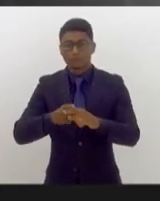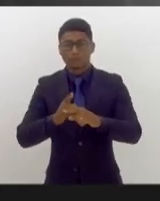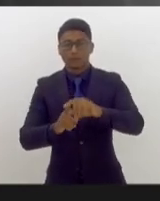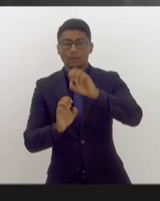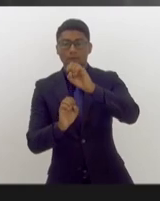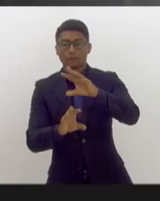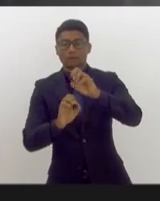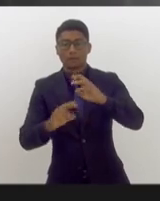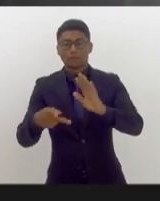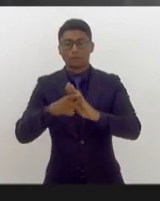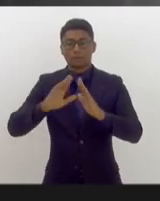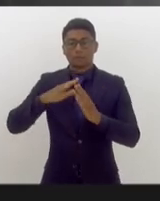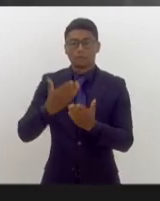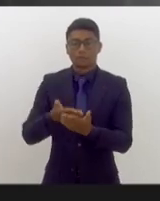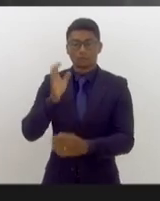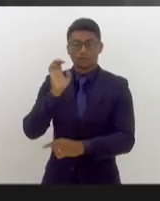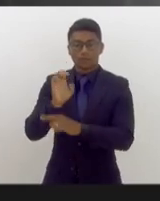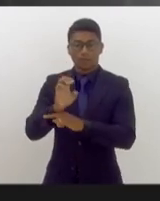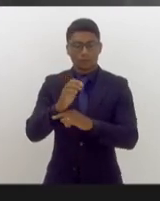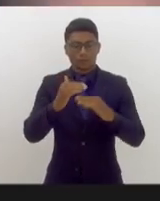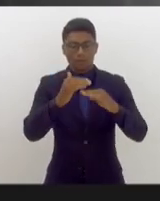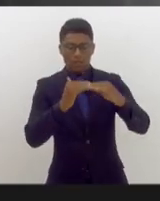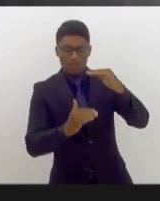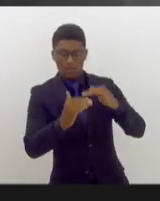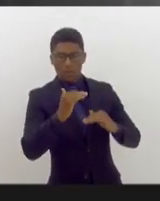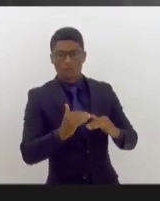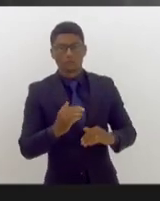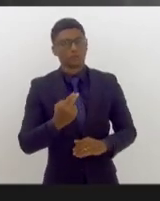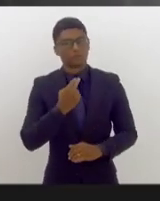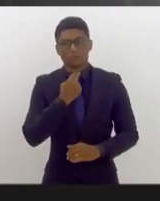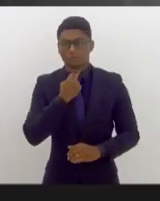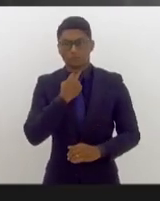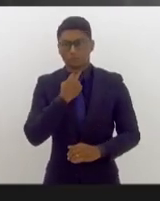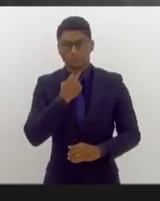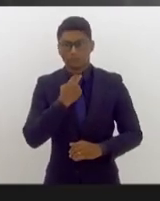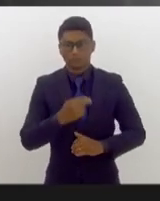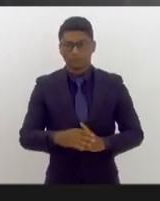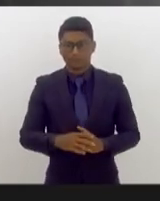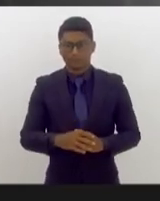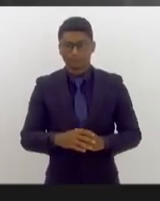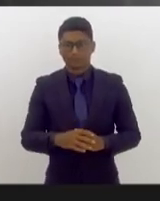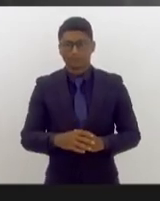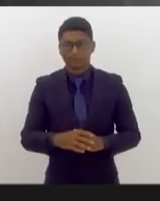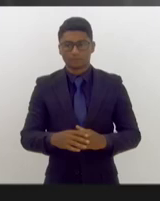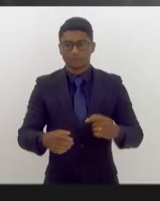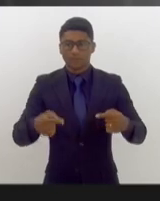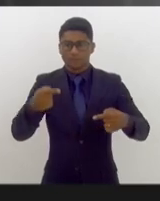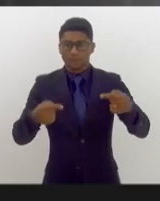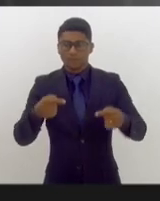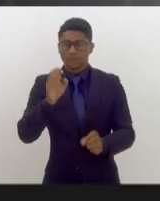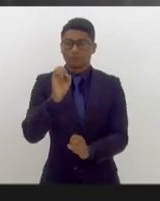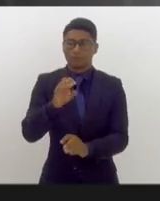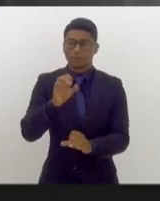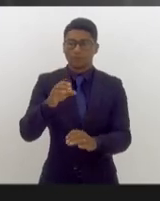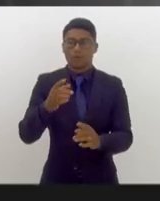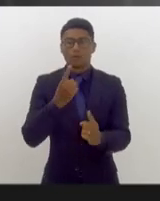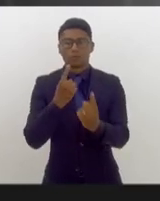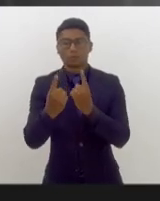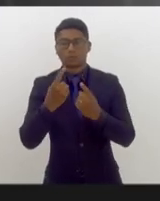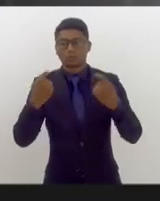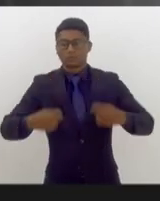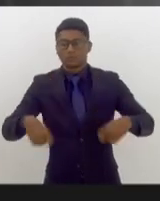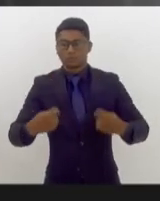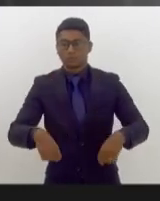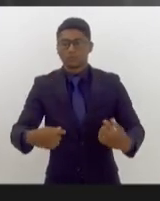ficar mais para trás do que já ficou no âmbito do cenário da discussão da política educacional nacional. E, óbvio,